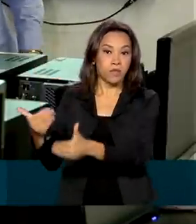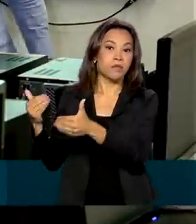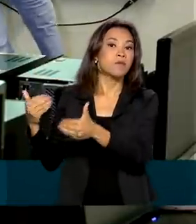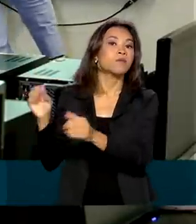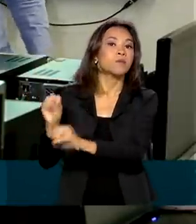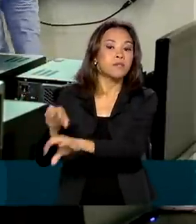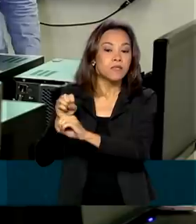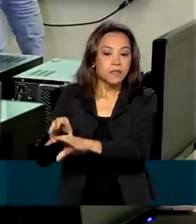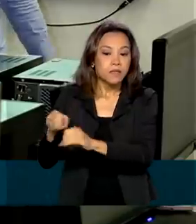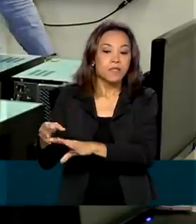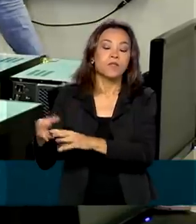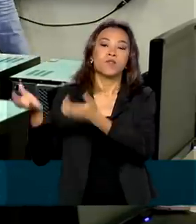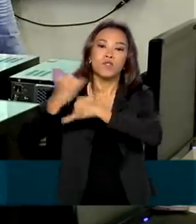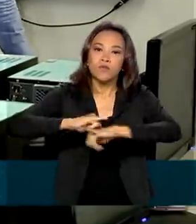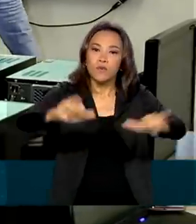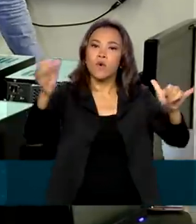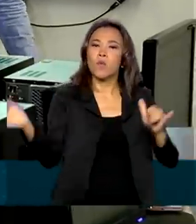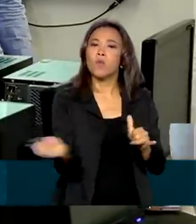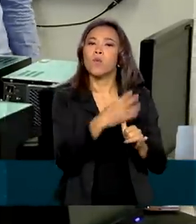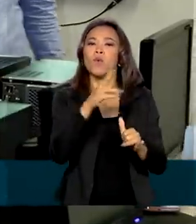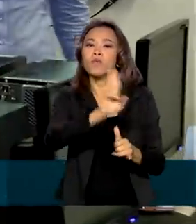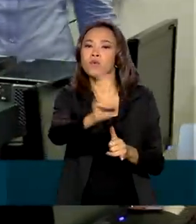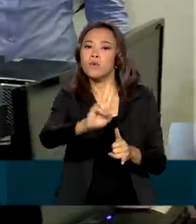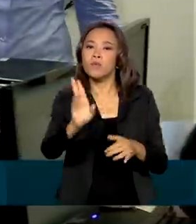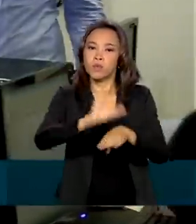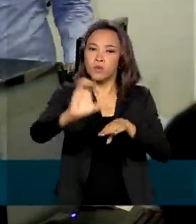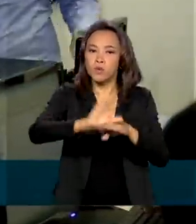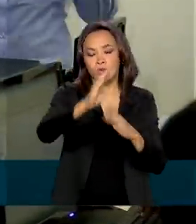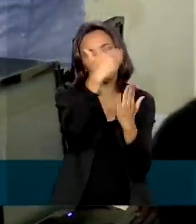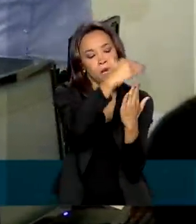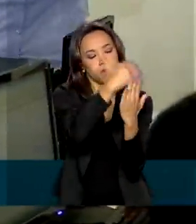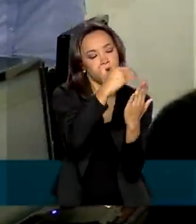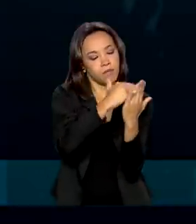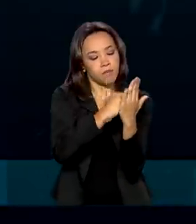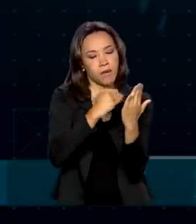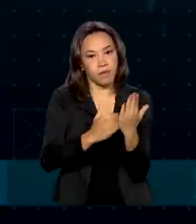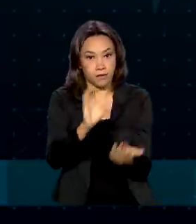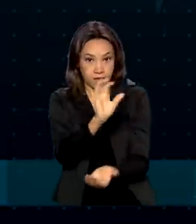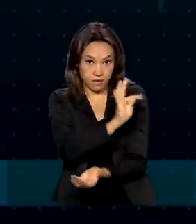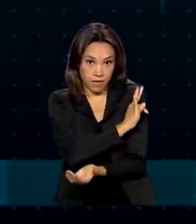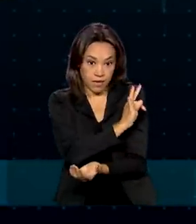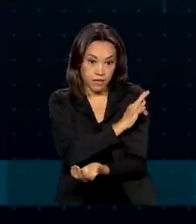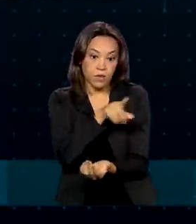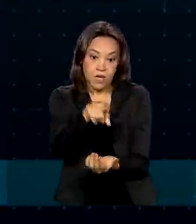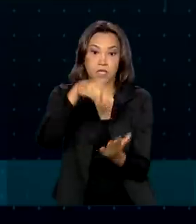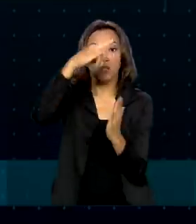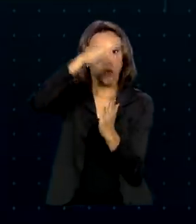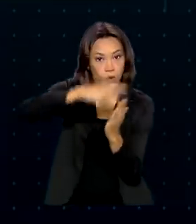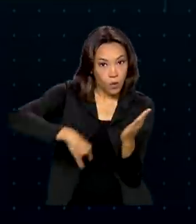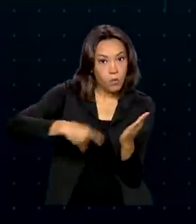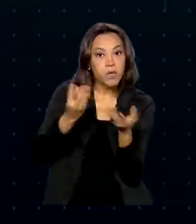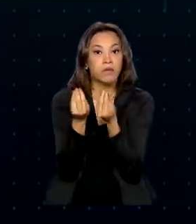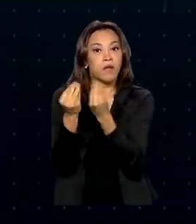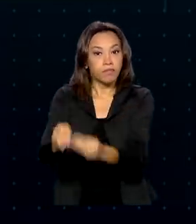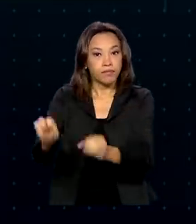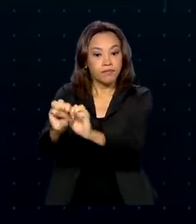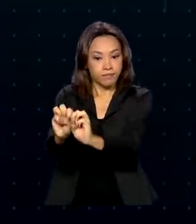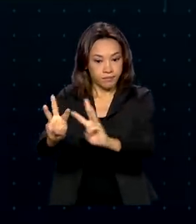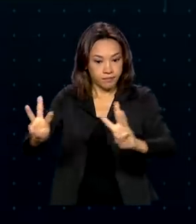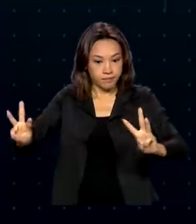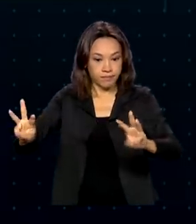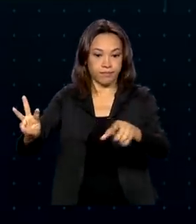lançou a nova versão do catálogo nacional dos cursos técnicos o documento está disponível na internet